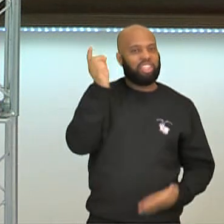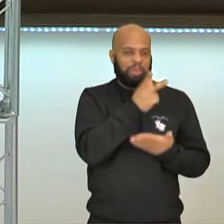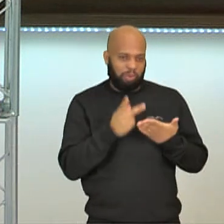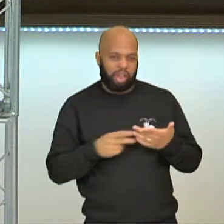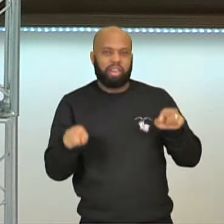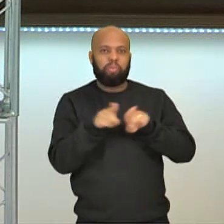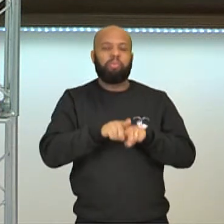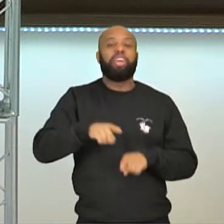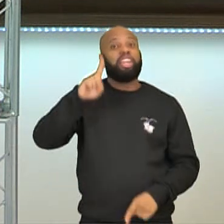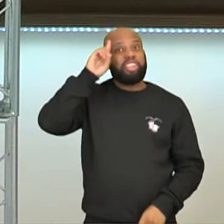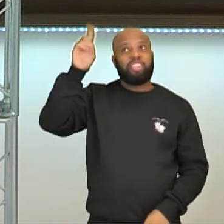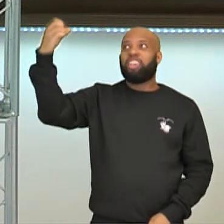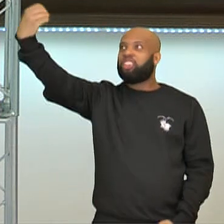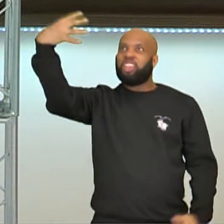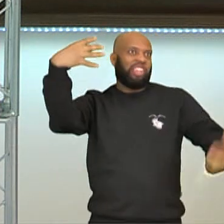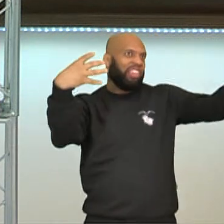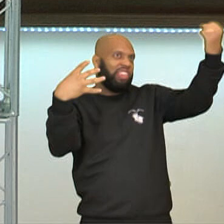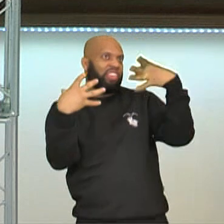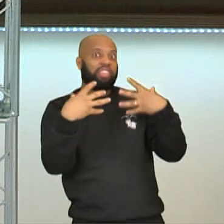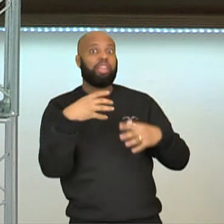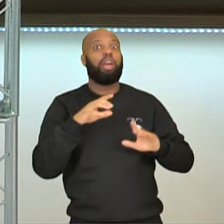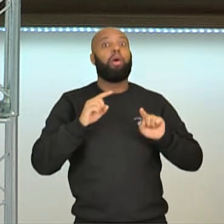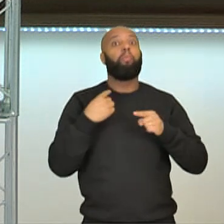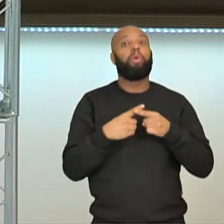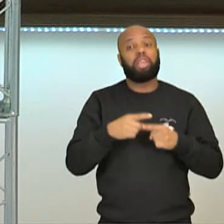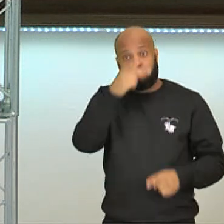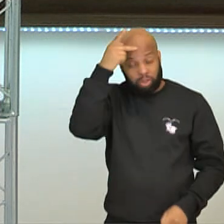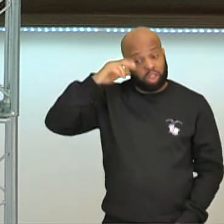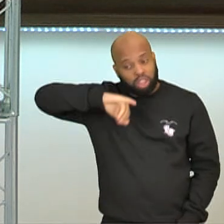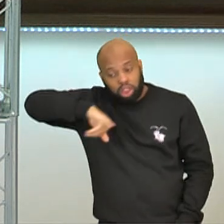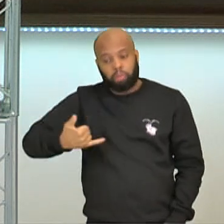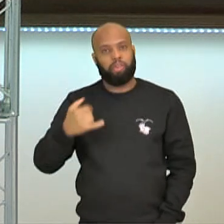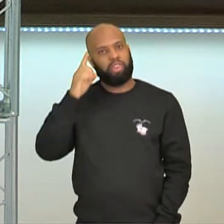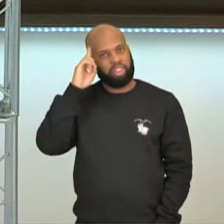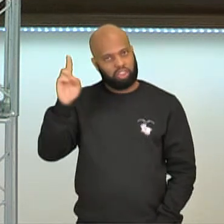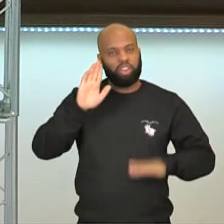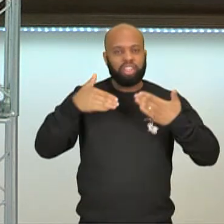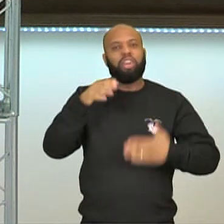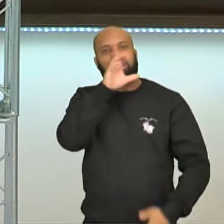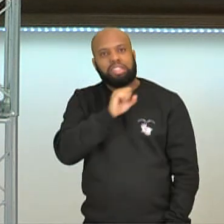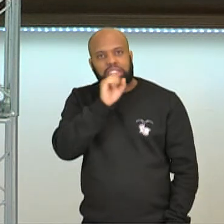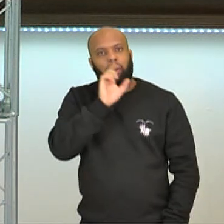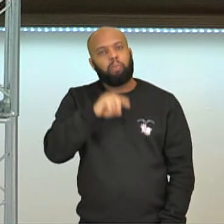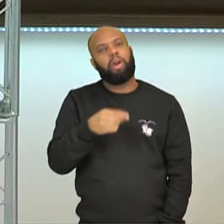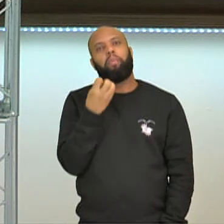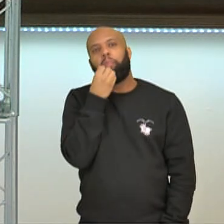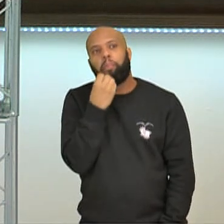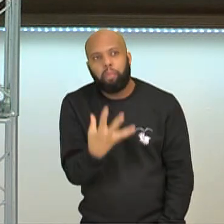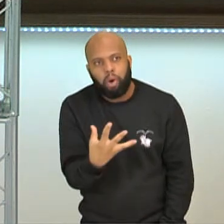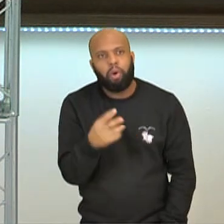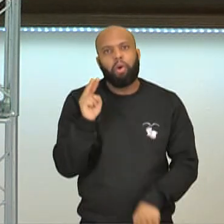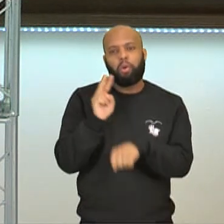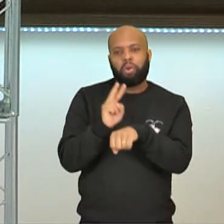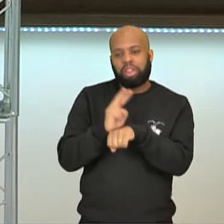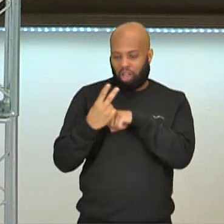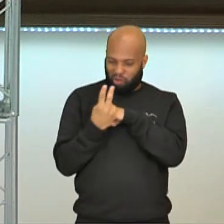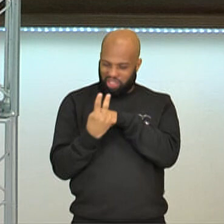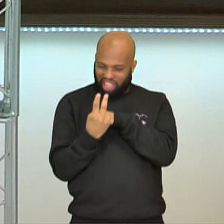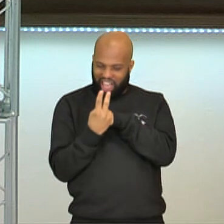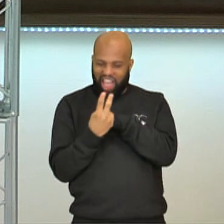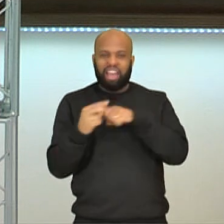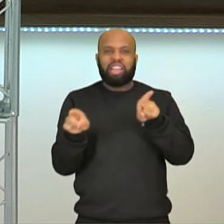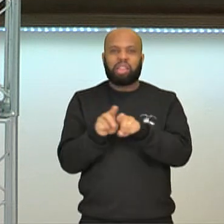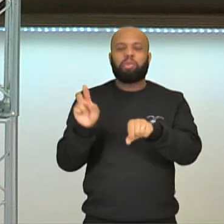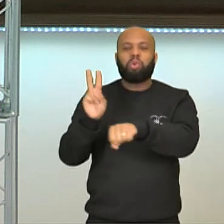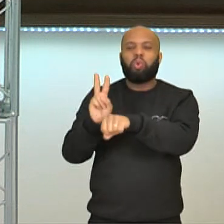luz. Isso para quem aproveita esse dia. Então sábado é um dia excelente para cuidar de você, cuidar da